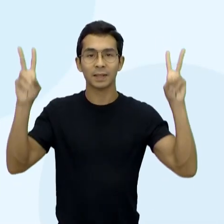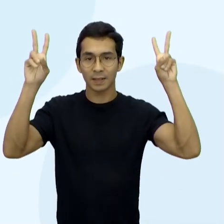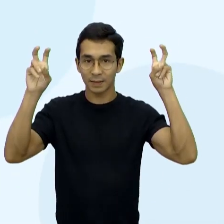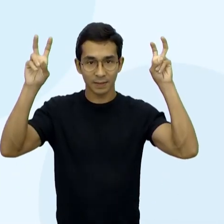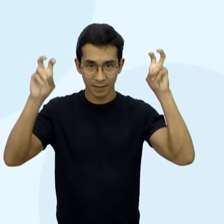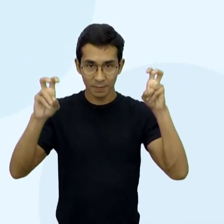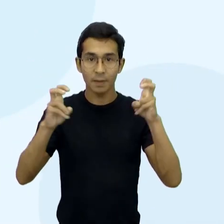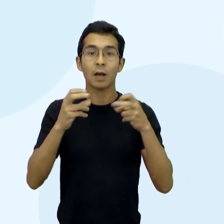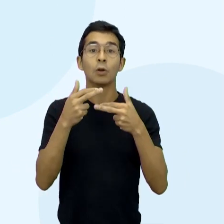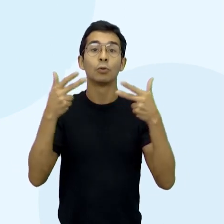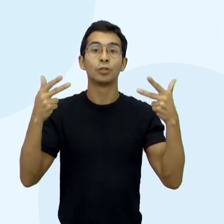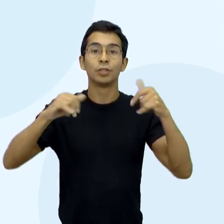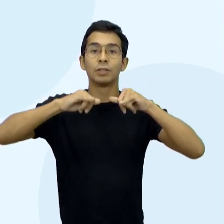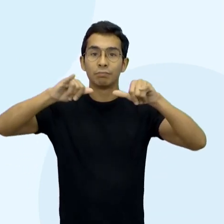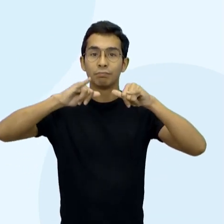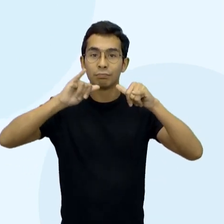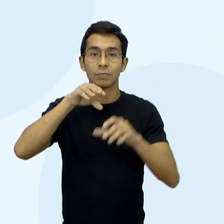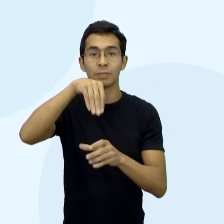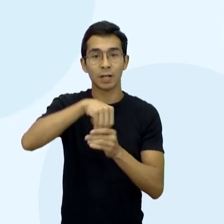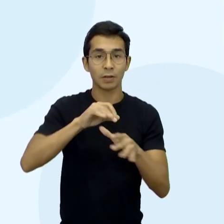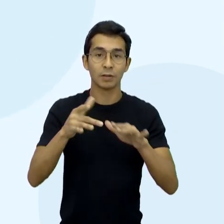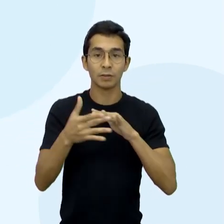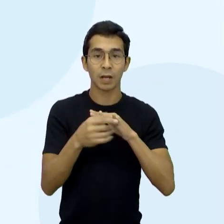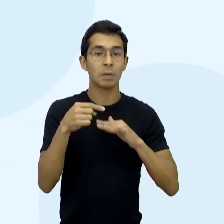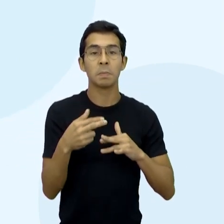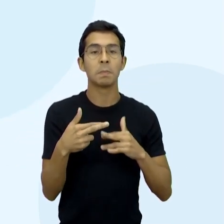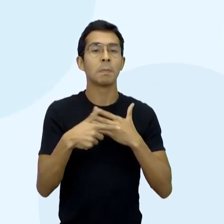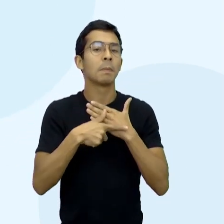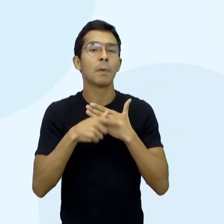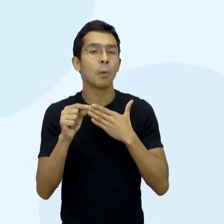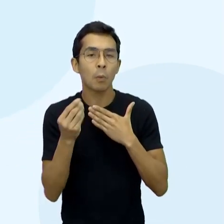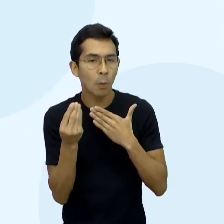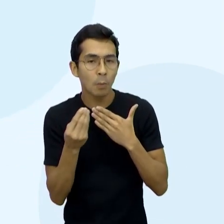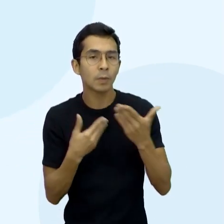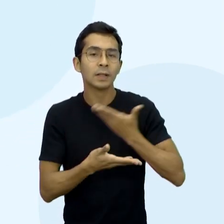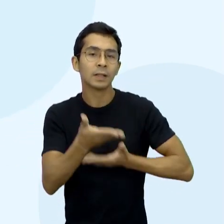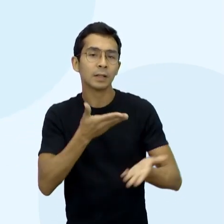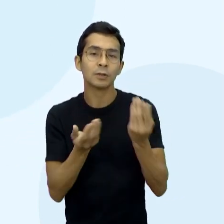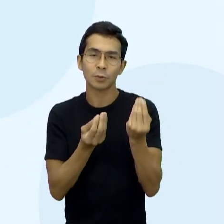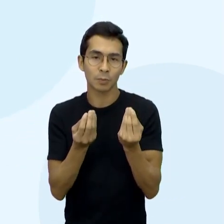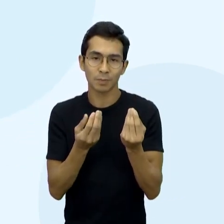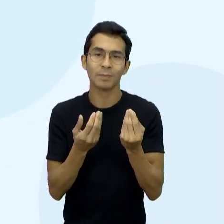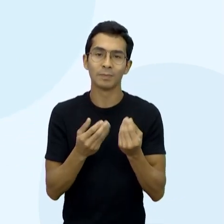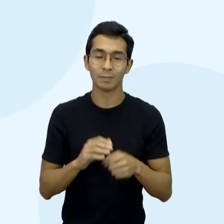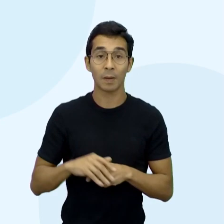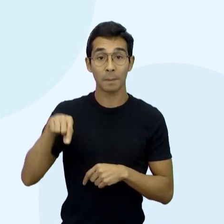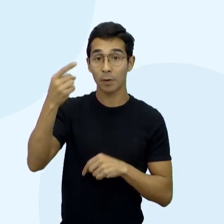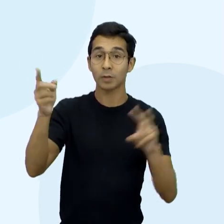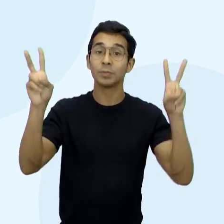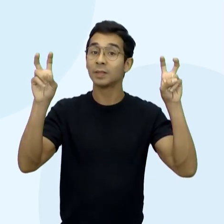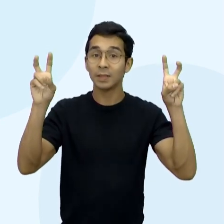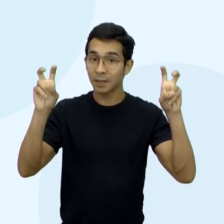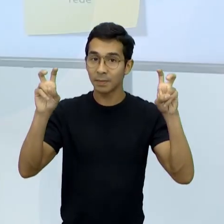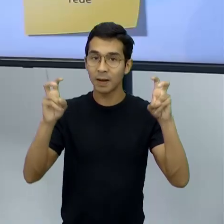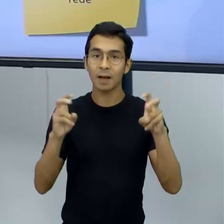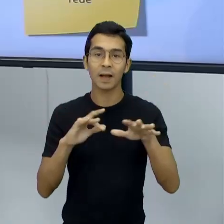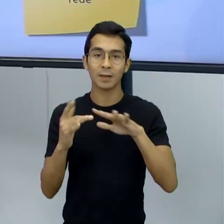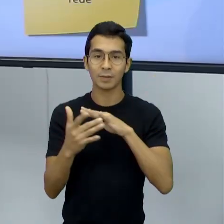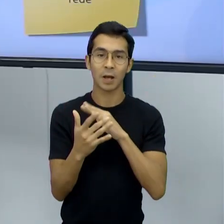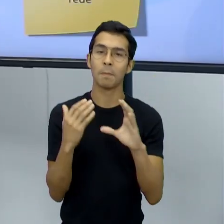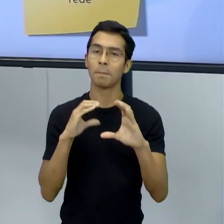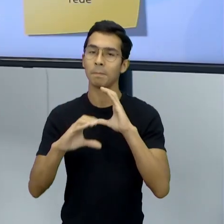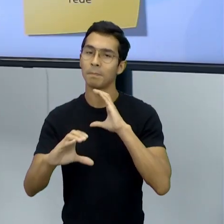da notícia nas redes sociais e a forma como interagimos com elas, tá certo? Qual vai ser o próximo? Conversando na rede, ou seja, vamos falar